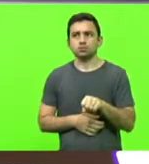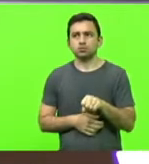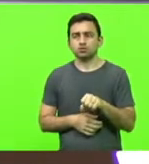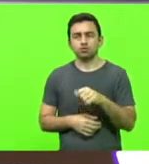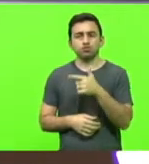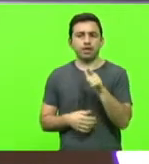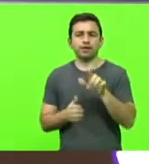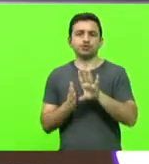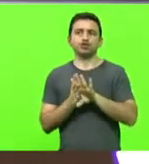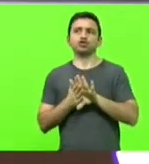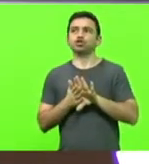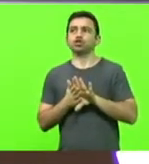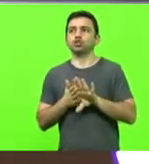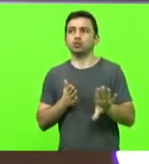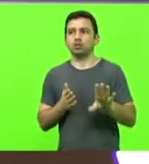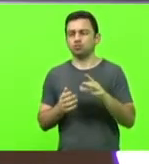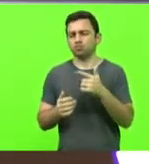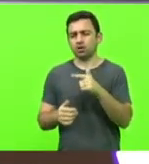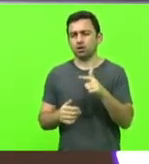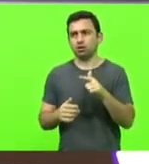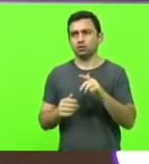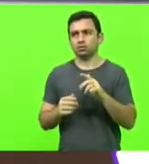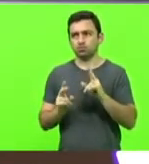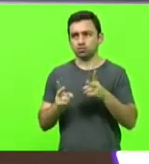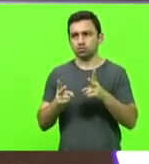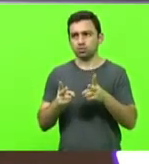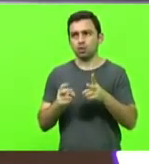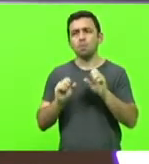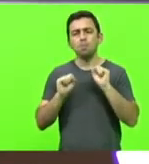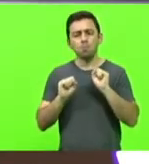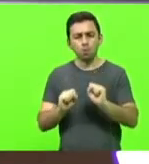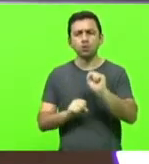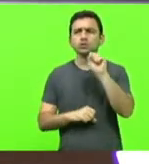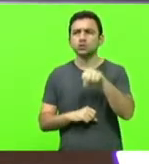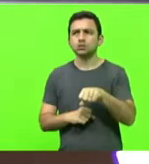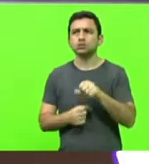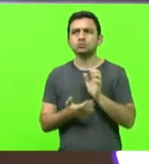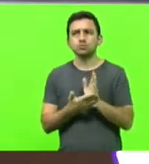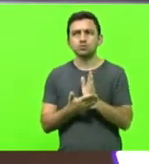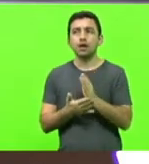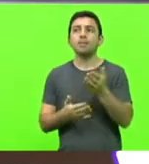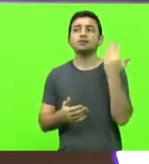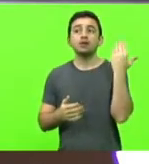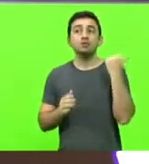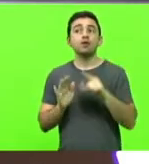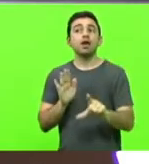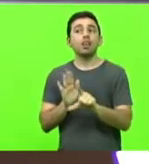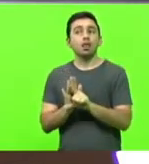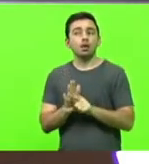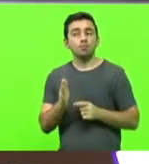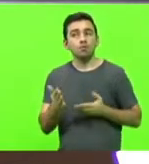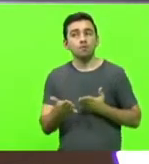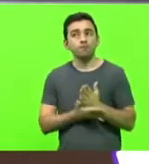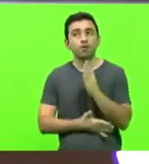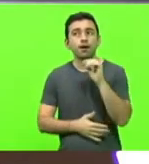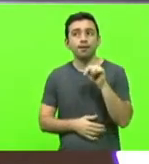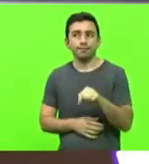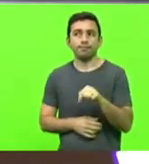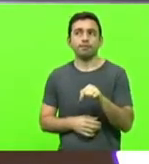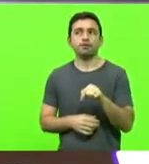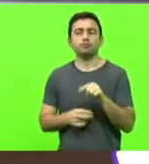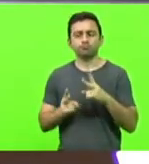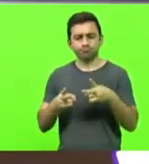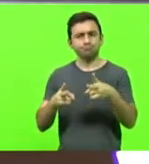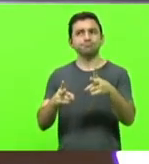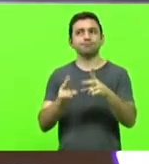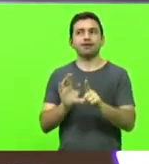sim parcelamento. E pode ser feito, sim, até porque aquela lei que nós aprovamos aqui, ela hoje está em vigor.